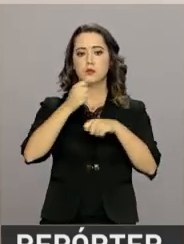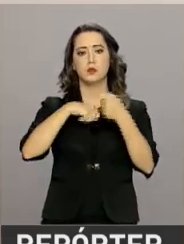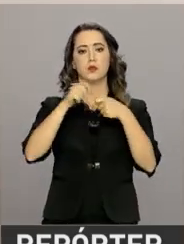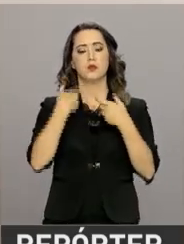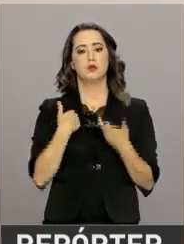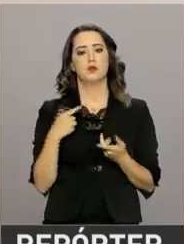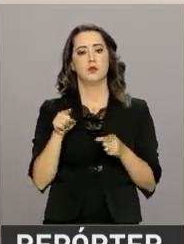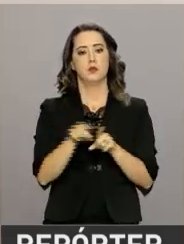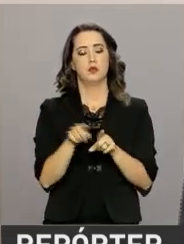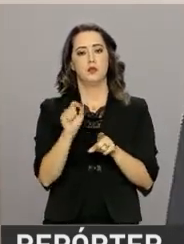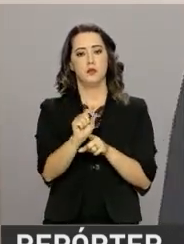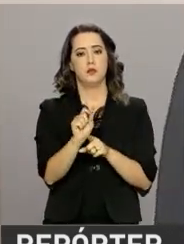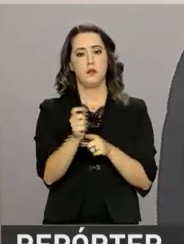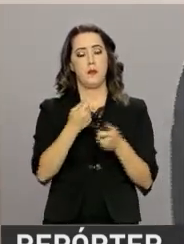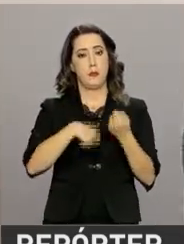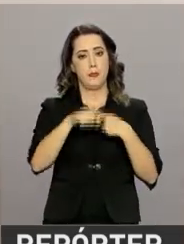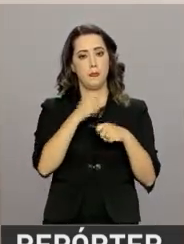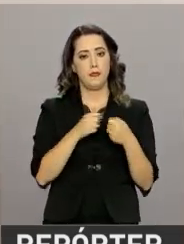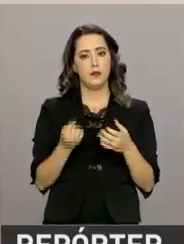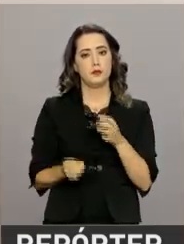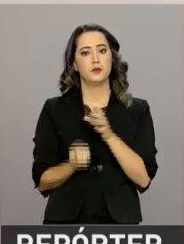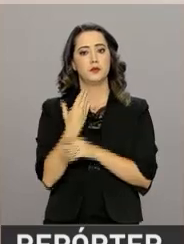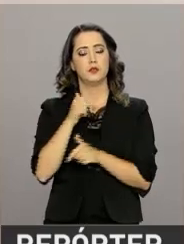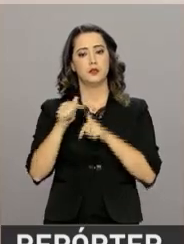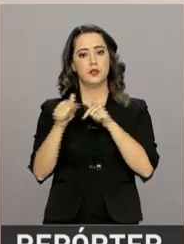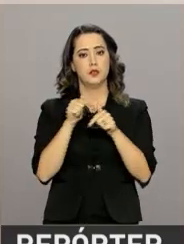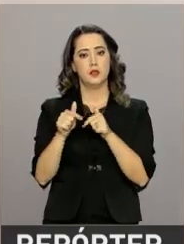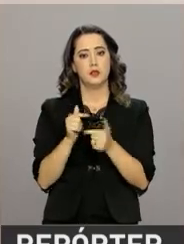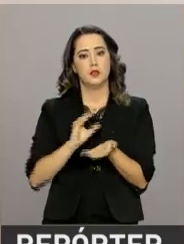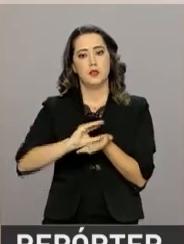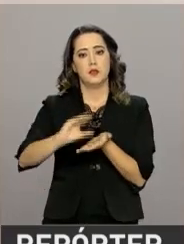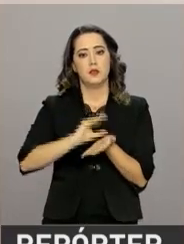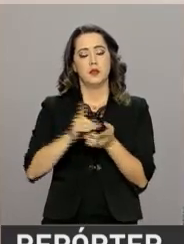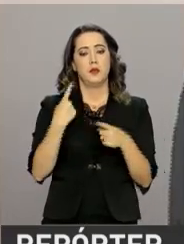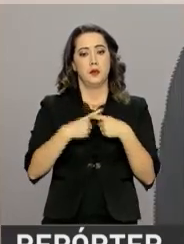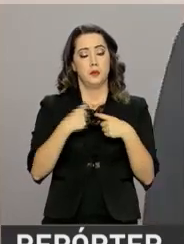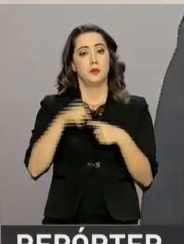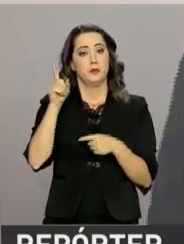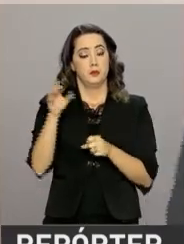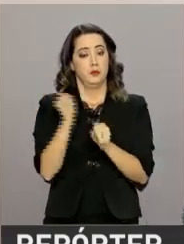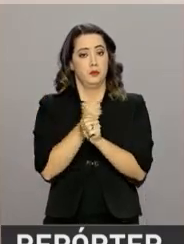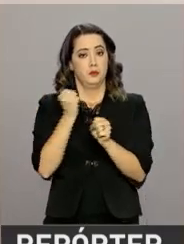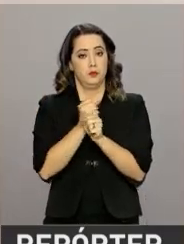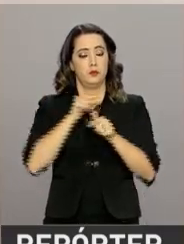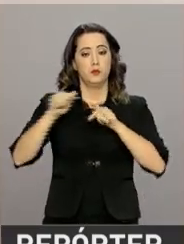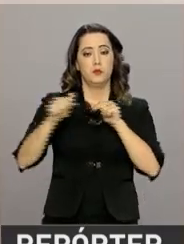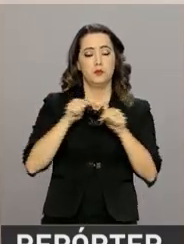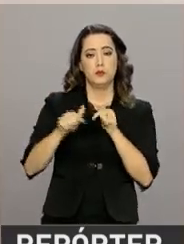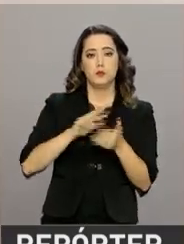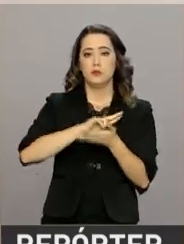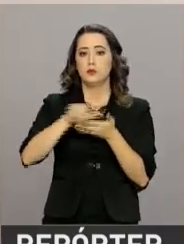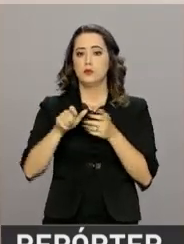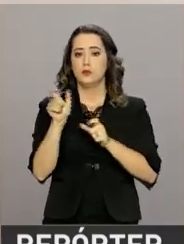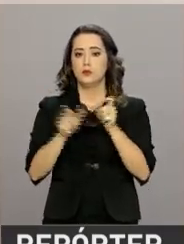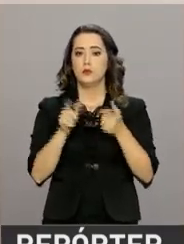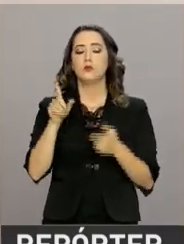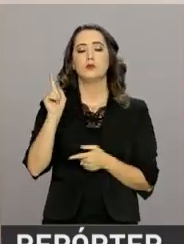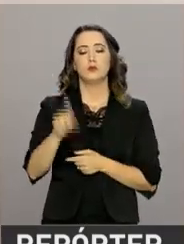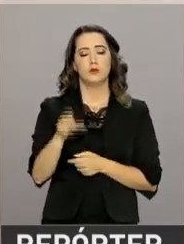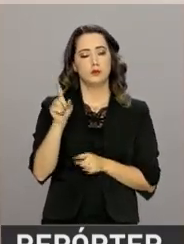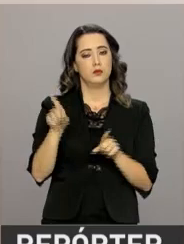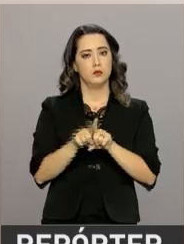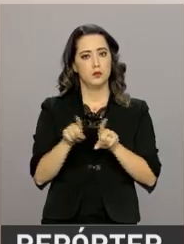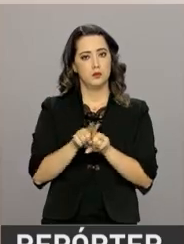recuperar a economia gerar empregos com esses investimentos que são obras que vão ter trabalhadores e trabalhadoras e é claro